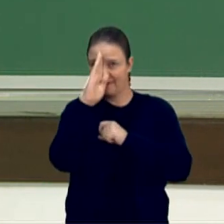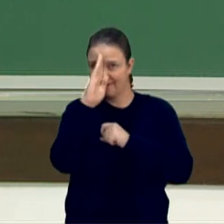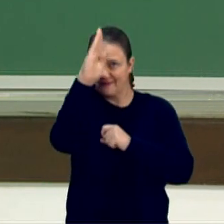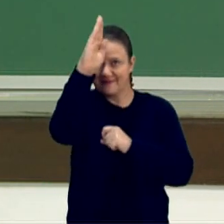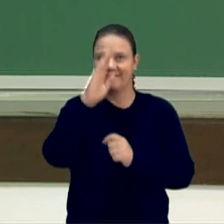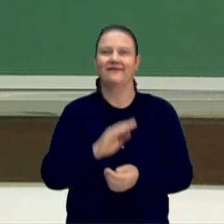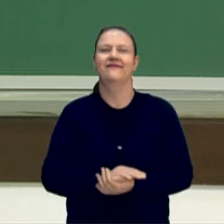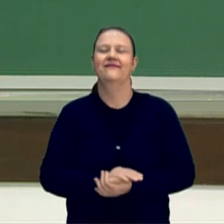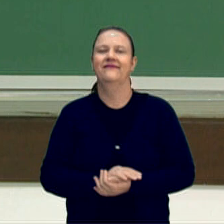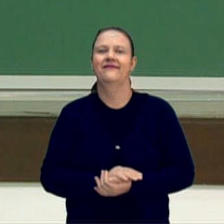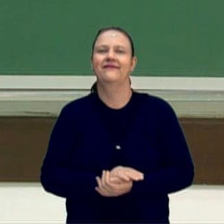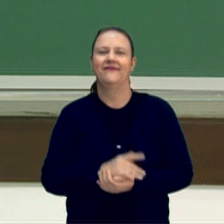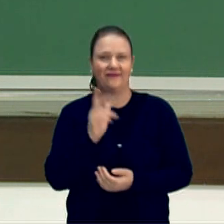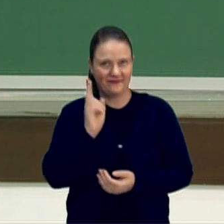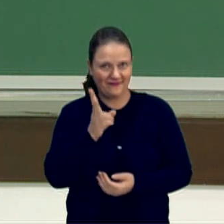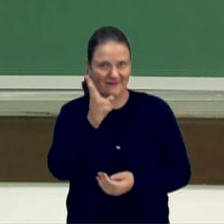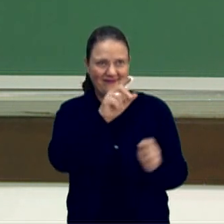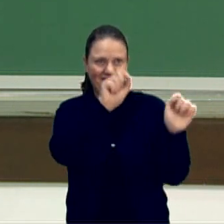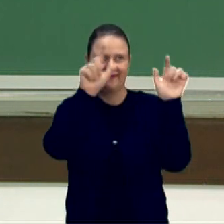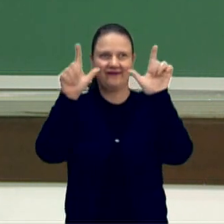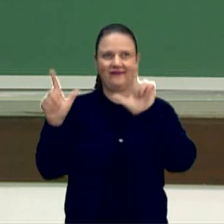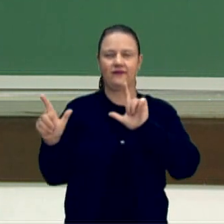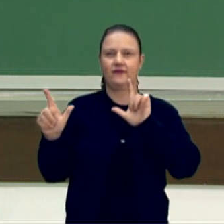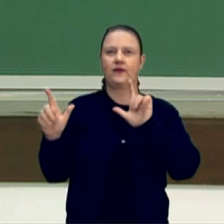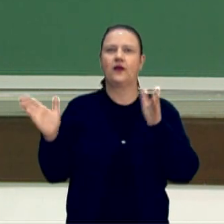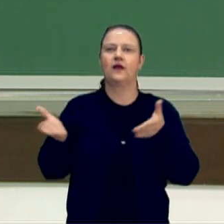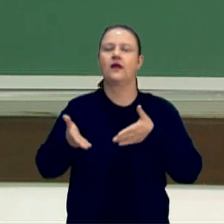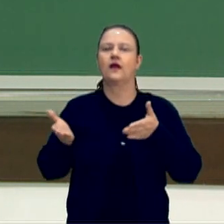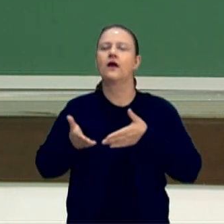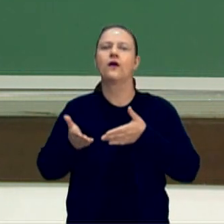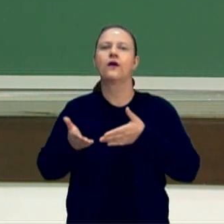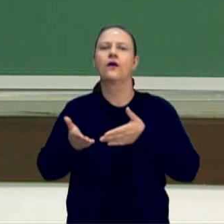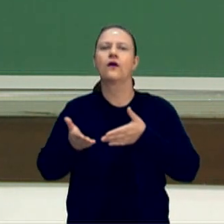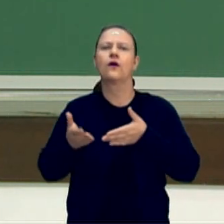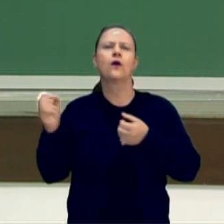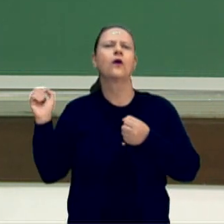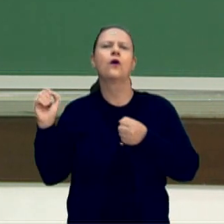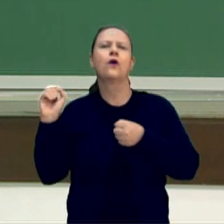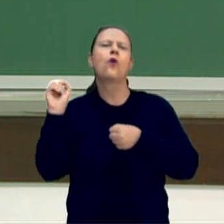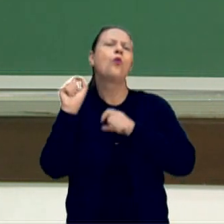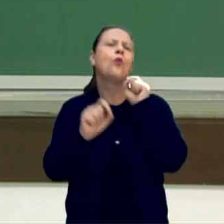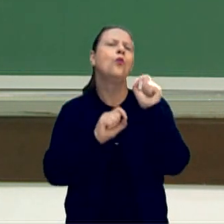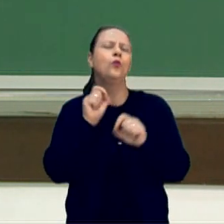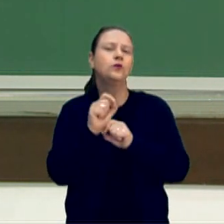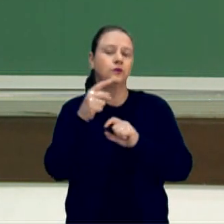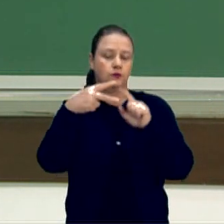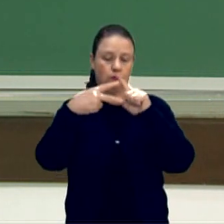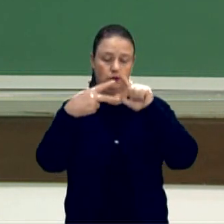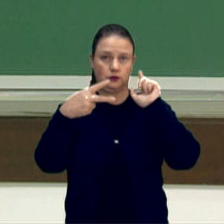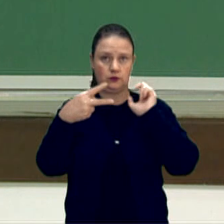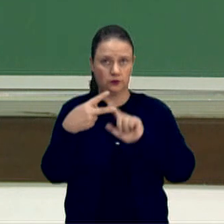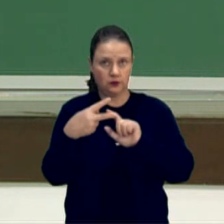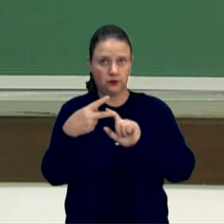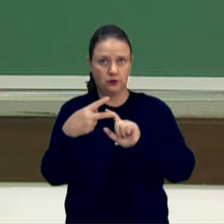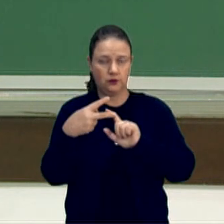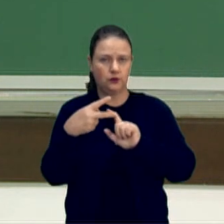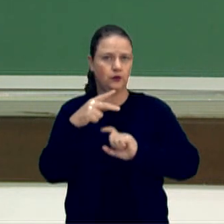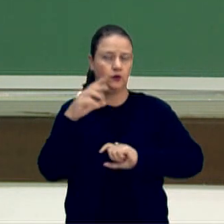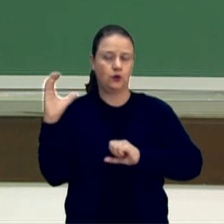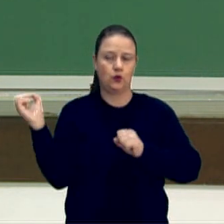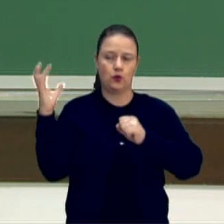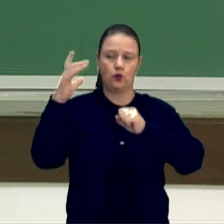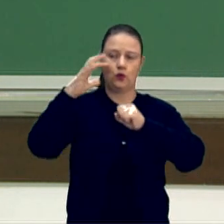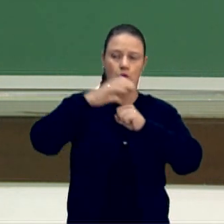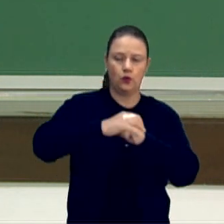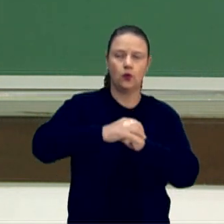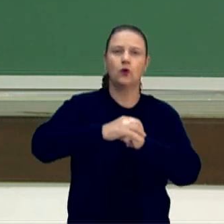principal aí. Vamos para frente? Enquanto a herança colonial, 2 tipos de colonização nós